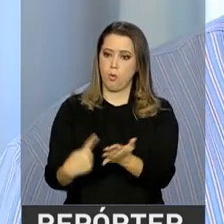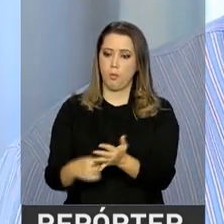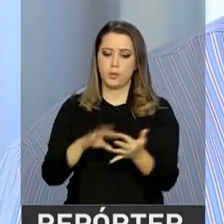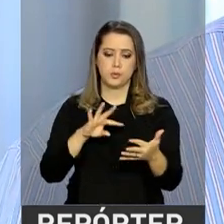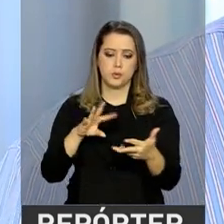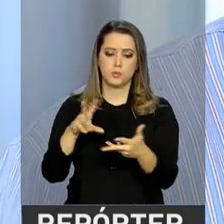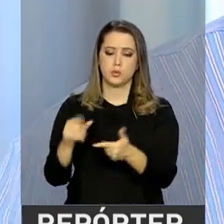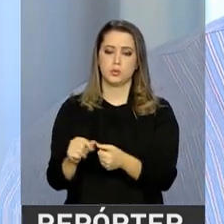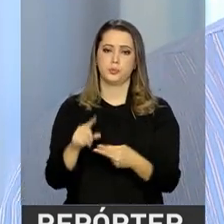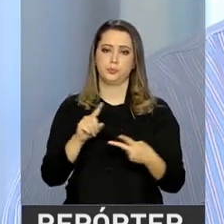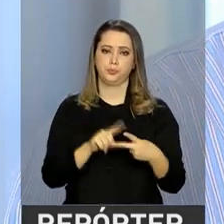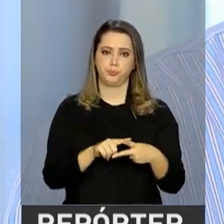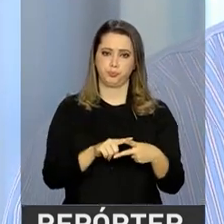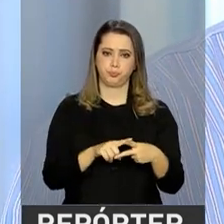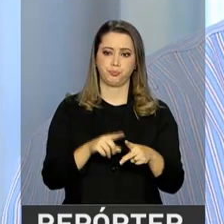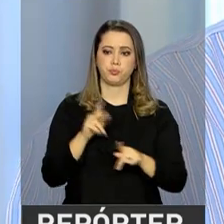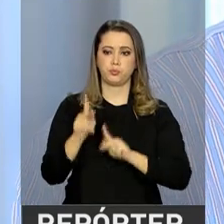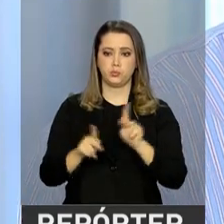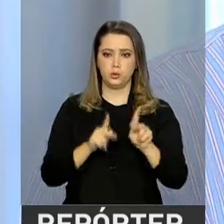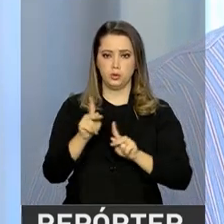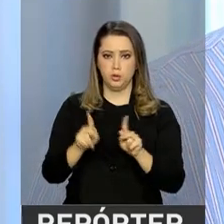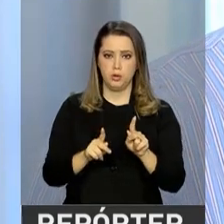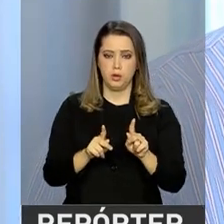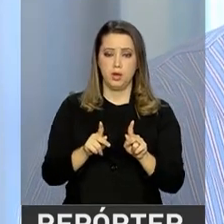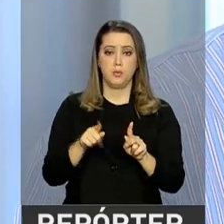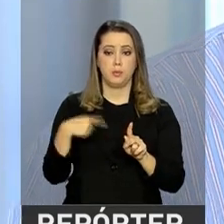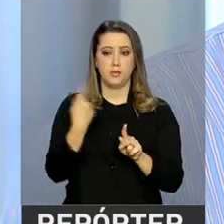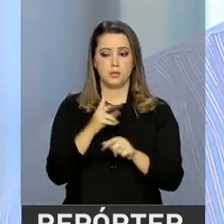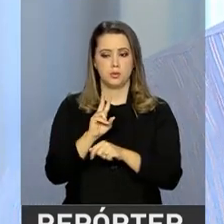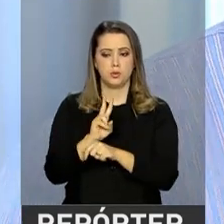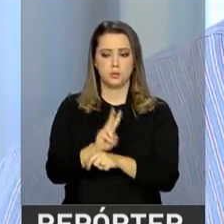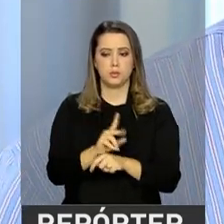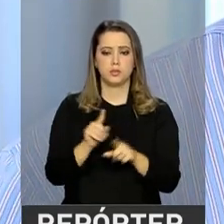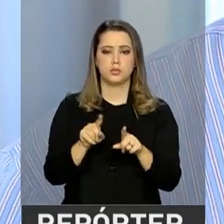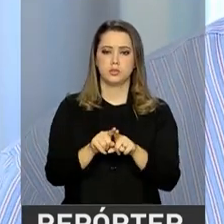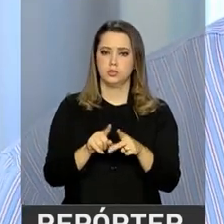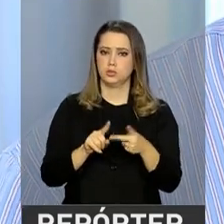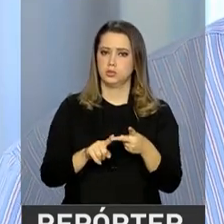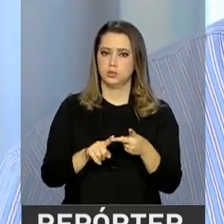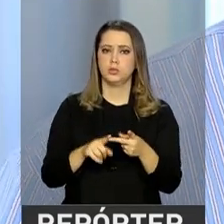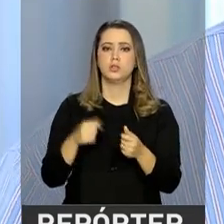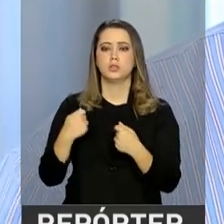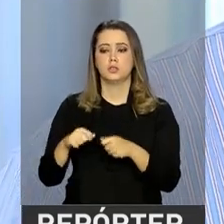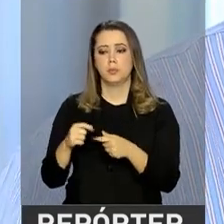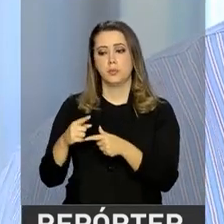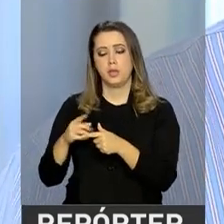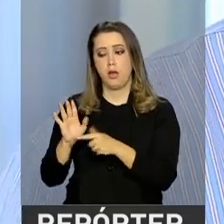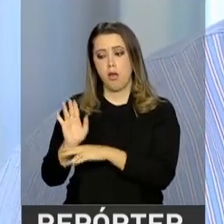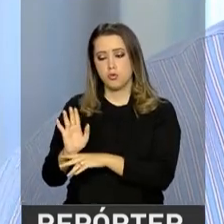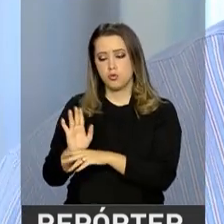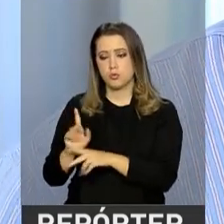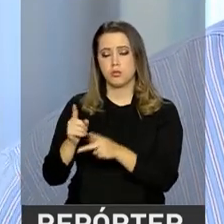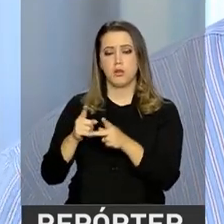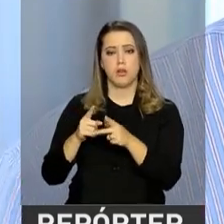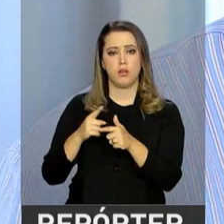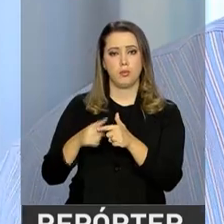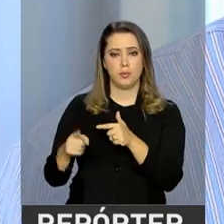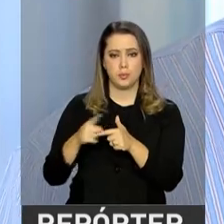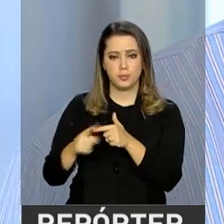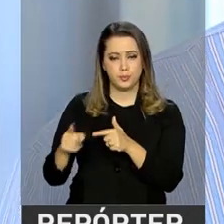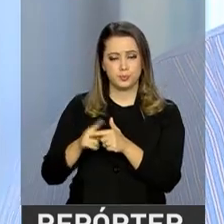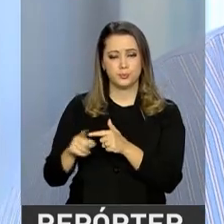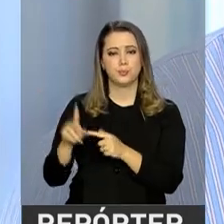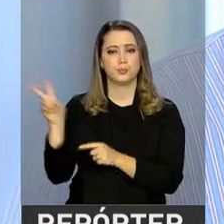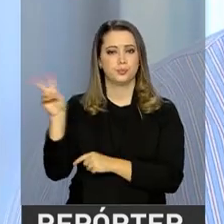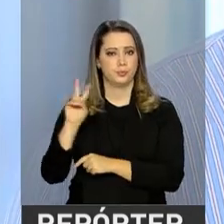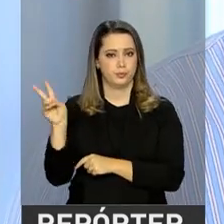tem dois propósitos: proteger a nossa população, ou seja, proteger o nosso interesse, sem descuidar do gravíssimo, da gravíssima tragédia humanitária